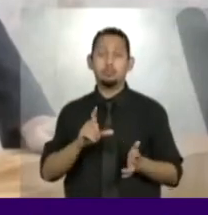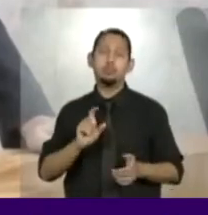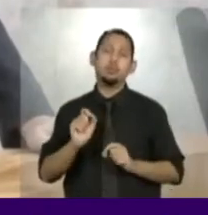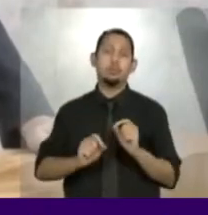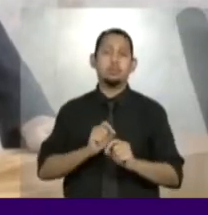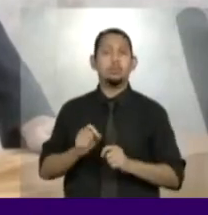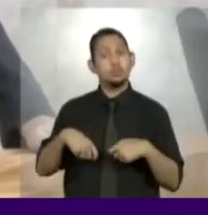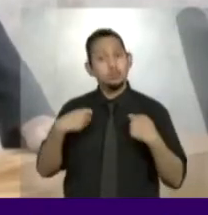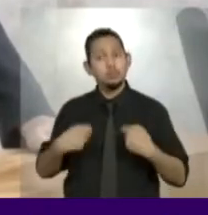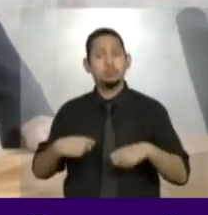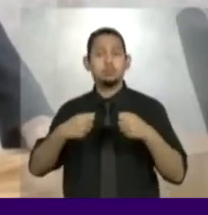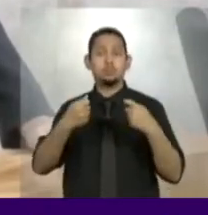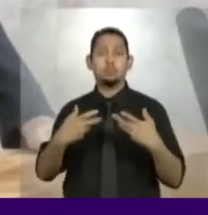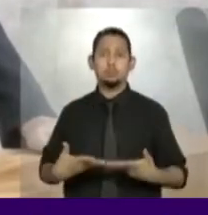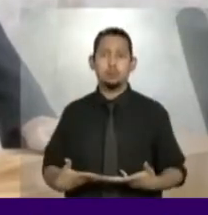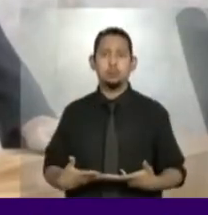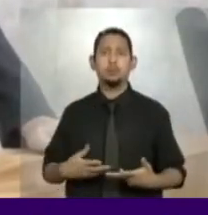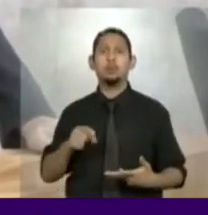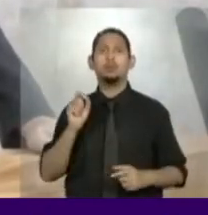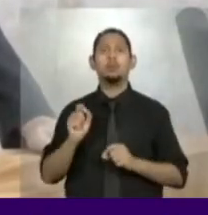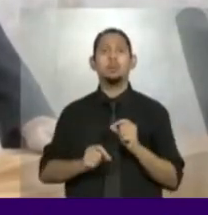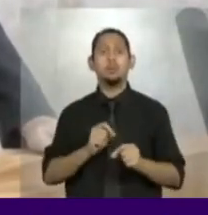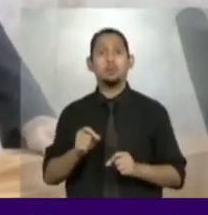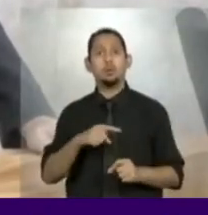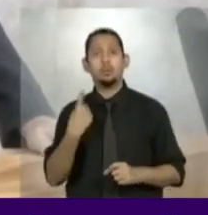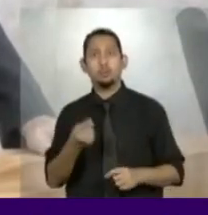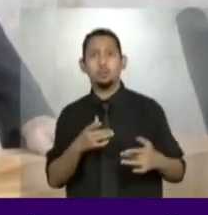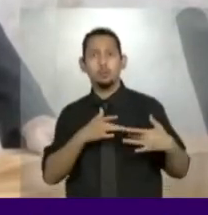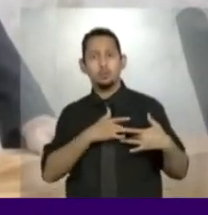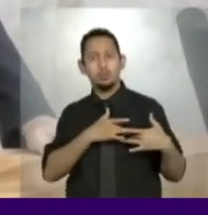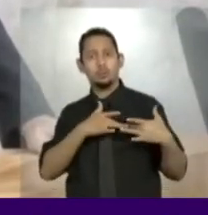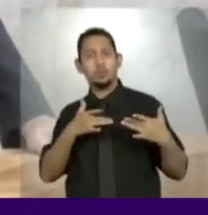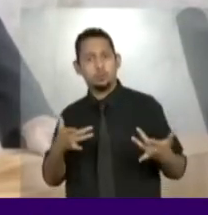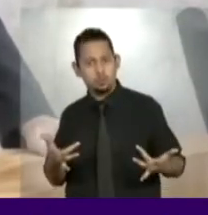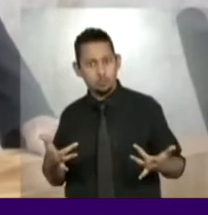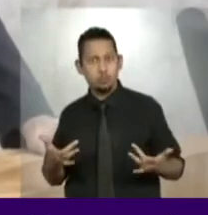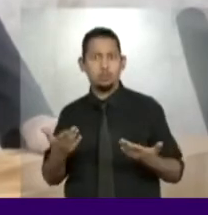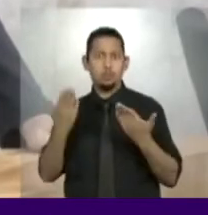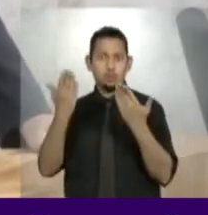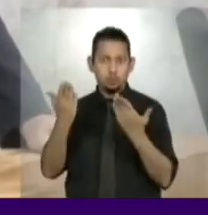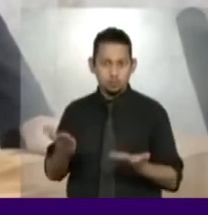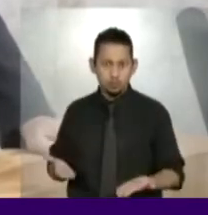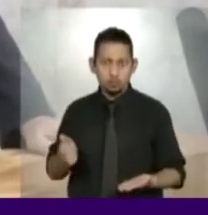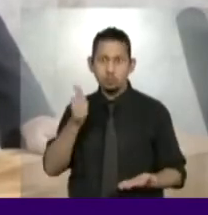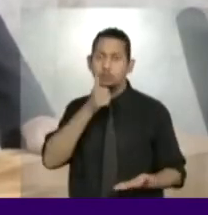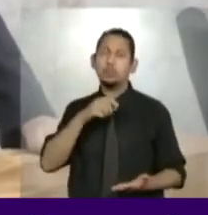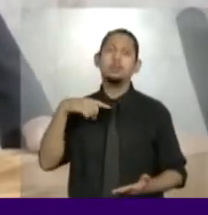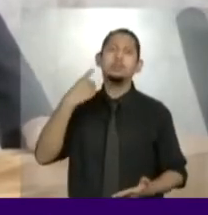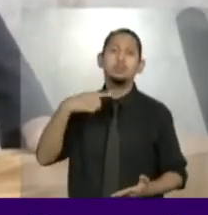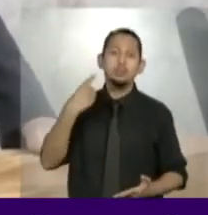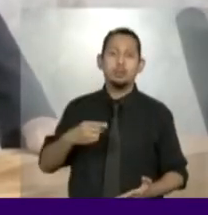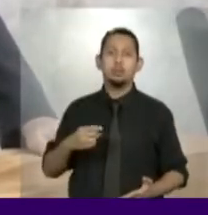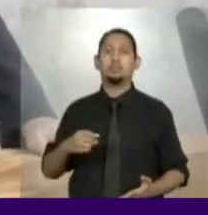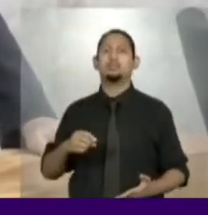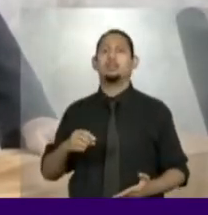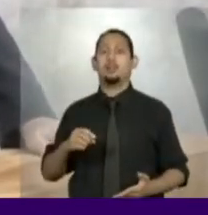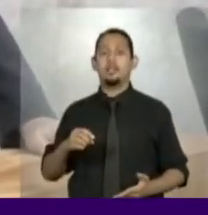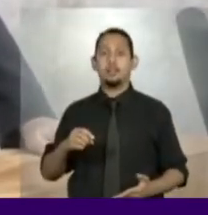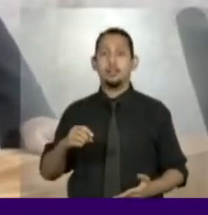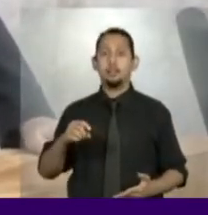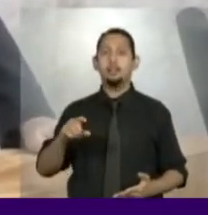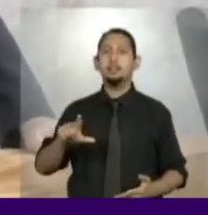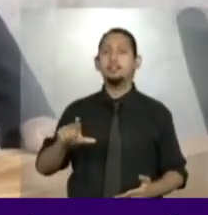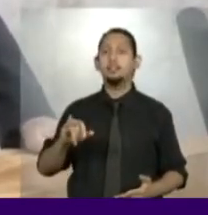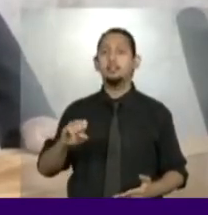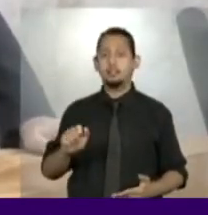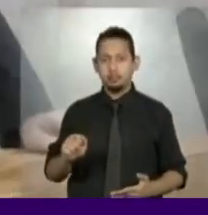não poderia deixar aqui de mencionar nessa nossa solidariedade aqui a deputada estadual Isa Pena, que